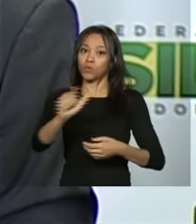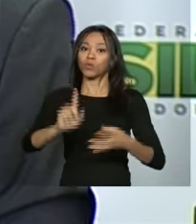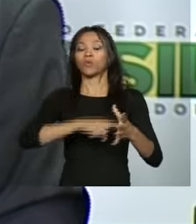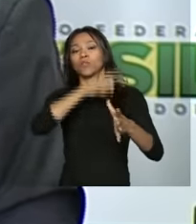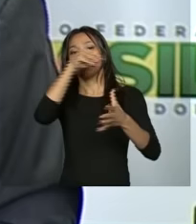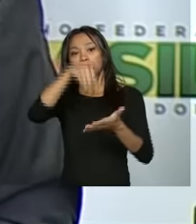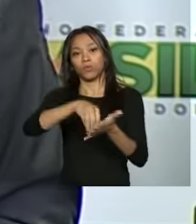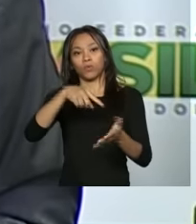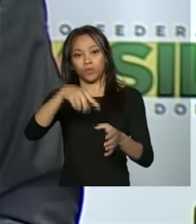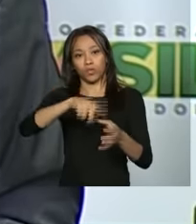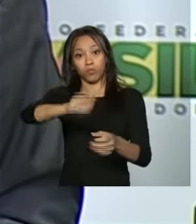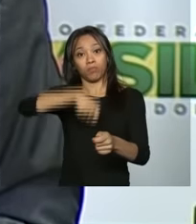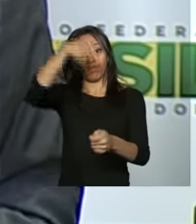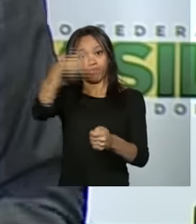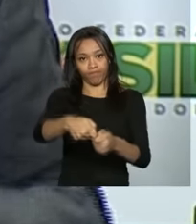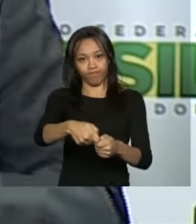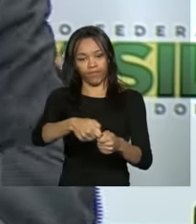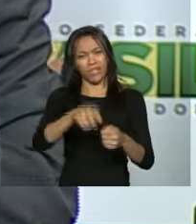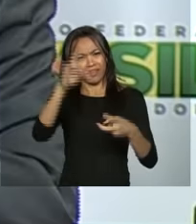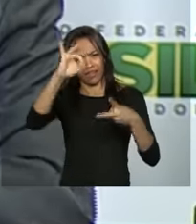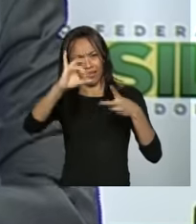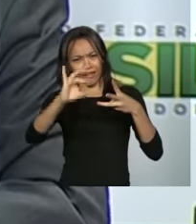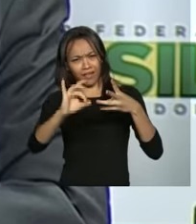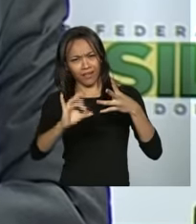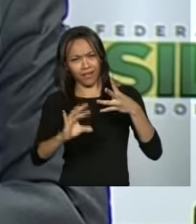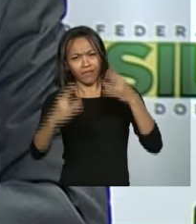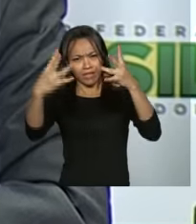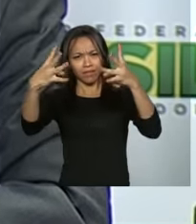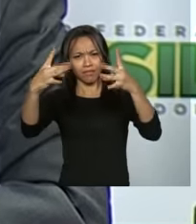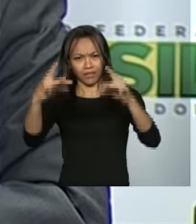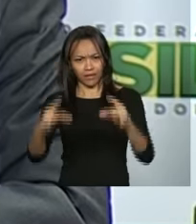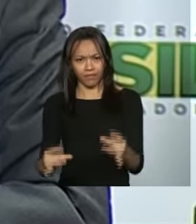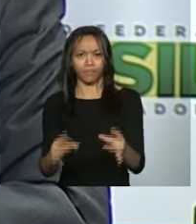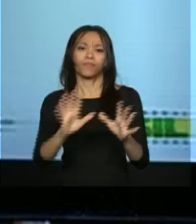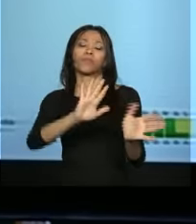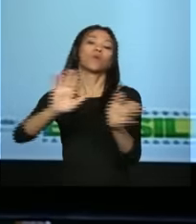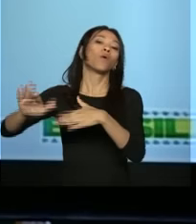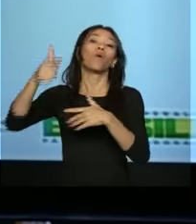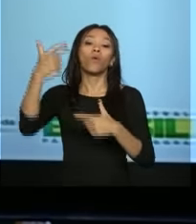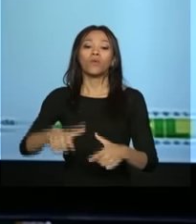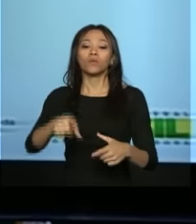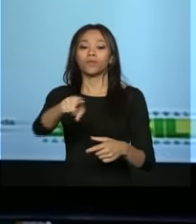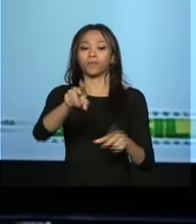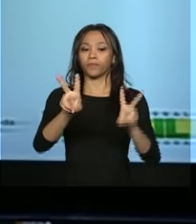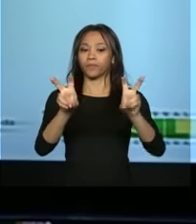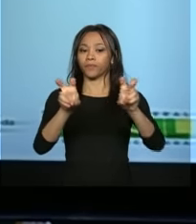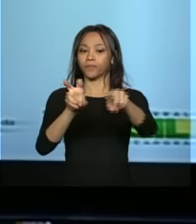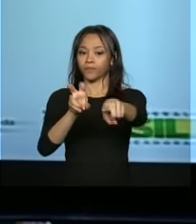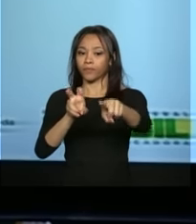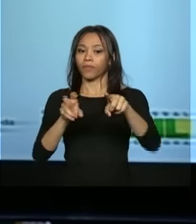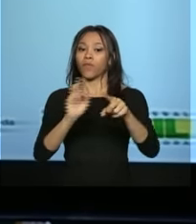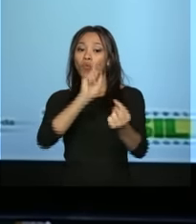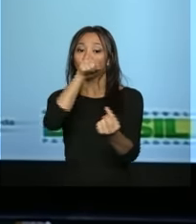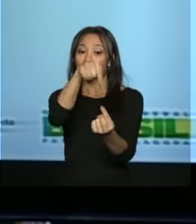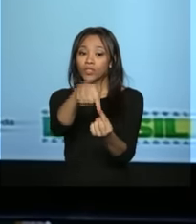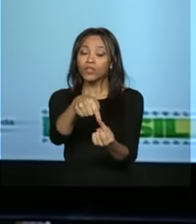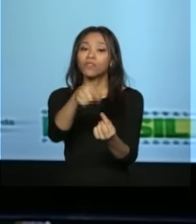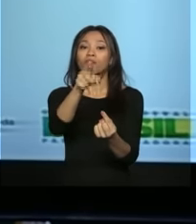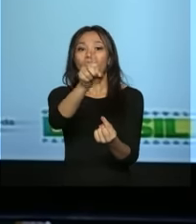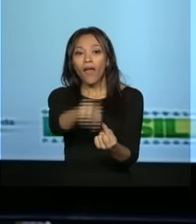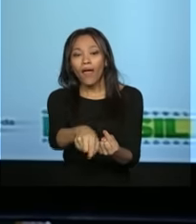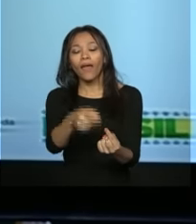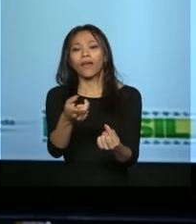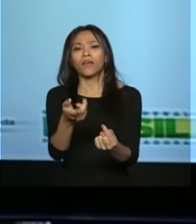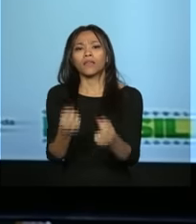próximo então vamos ver cada uma delas em relação à regulação sanitária o objetivo é criar implantar um Sistema Nacional